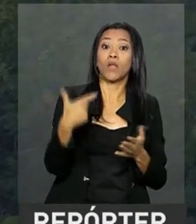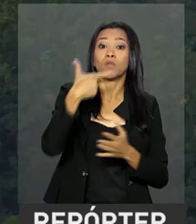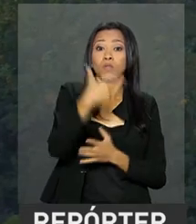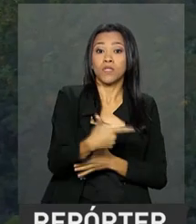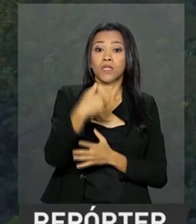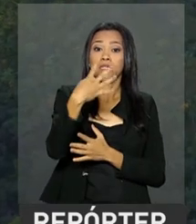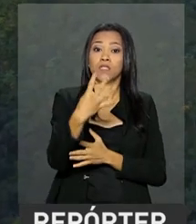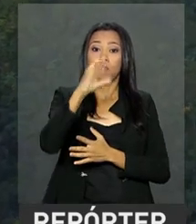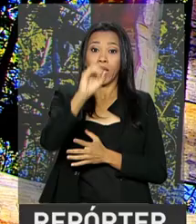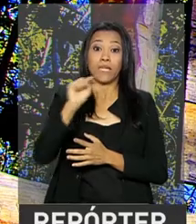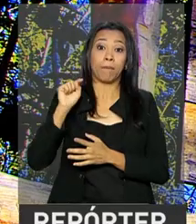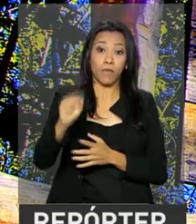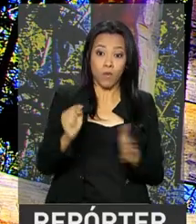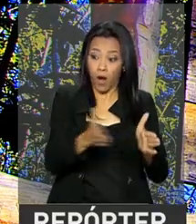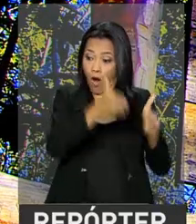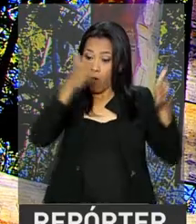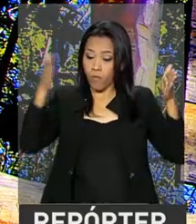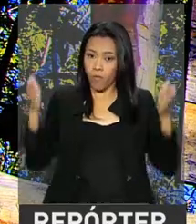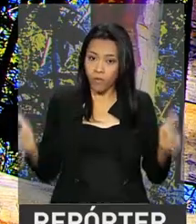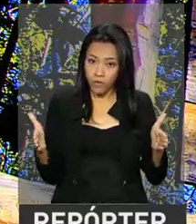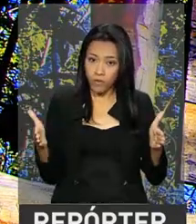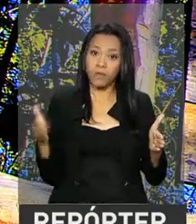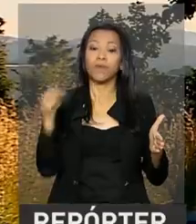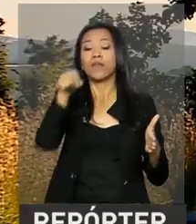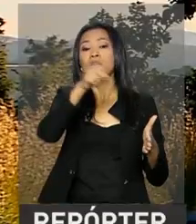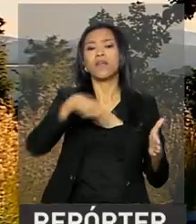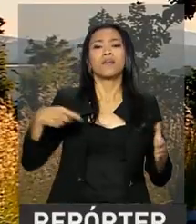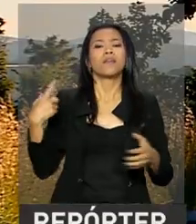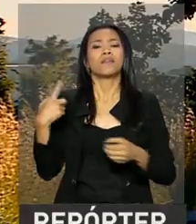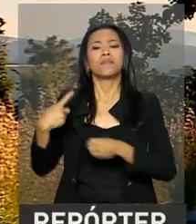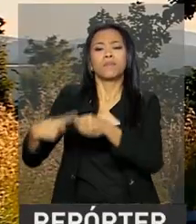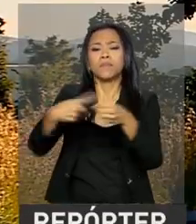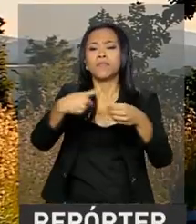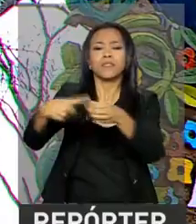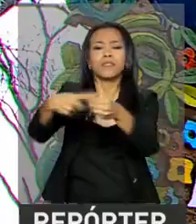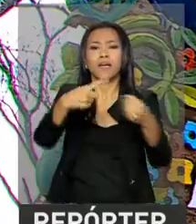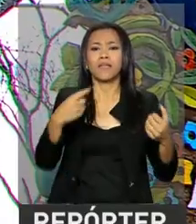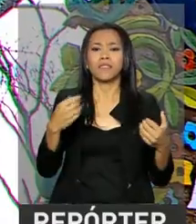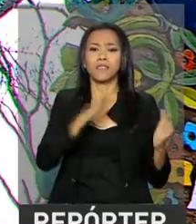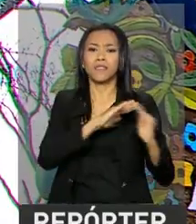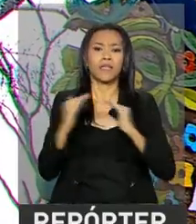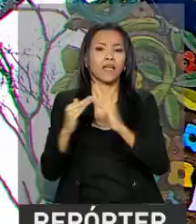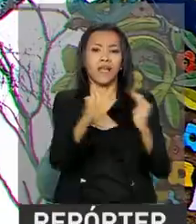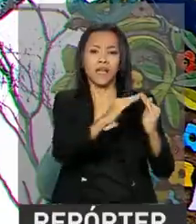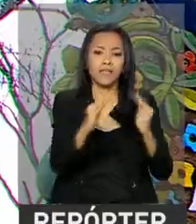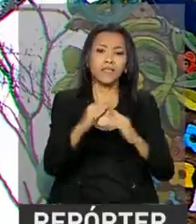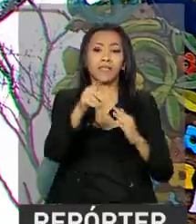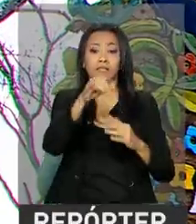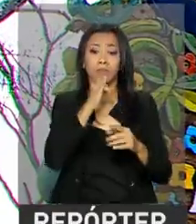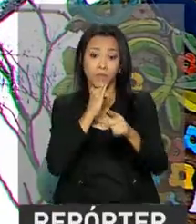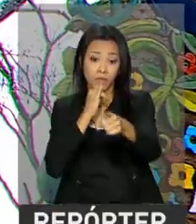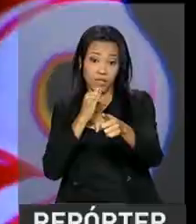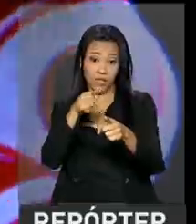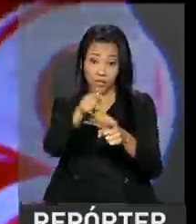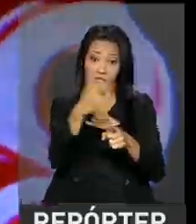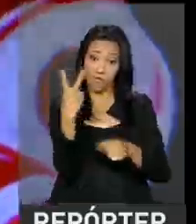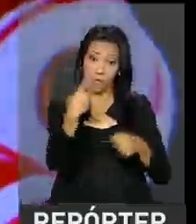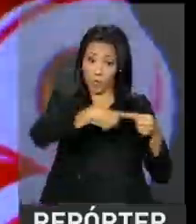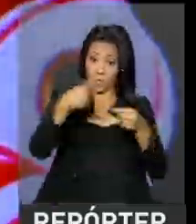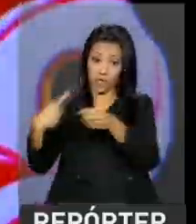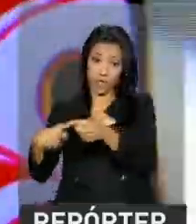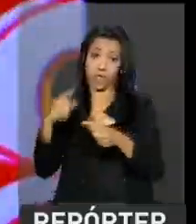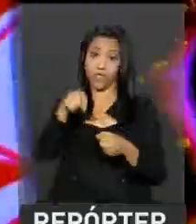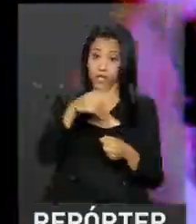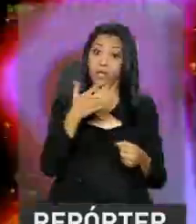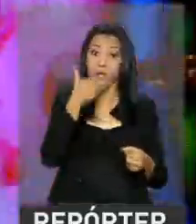240.000 haar, a expectativa nas cidades e povoados do entorno, como Alto Paraíso e São Jorge, é que os